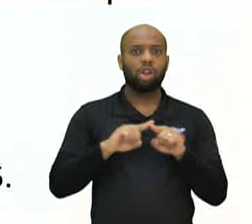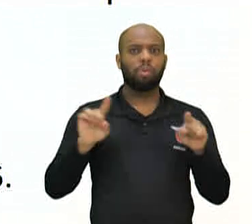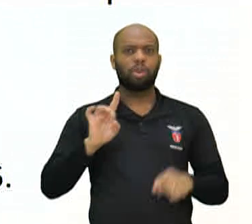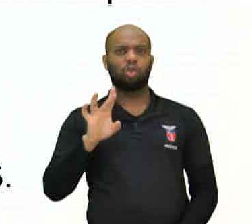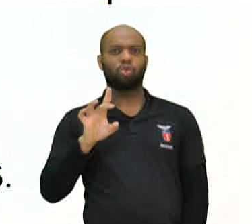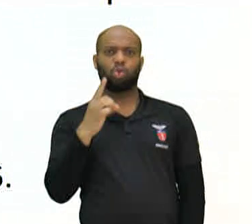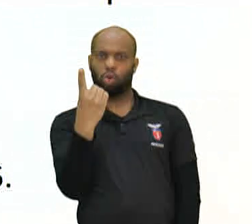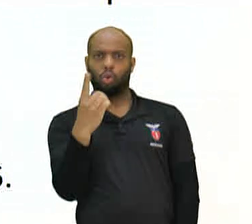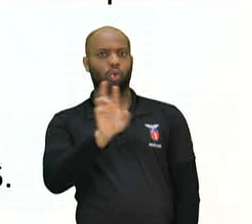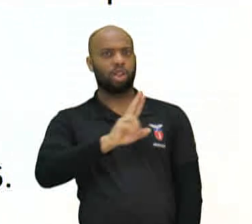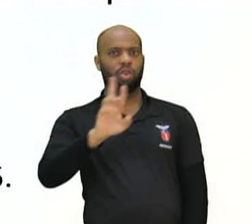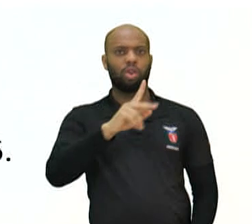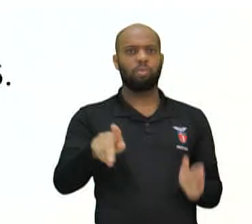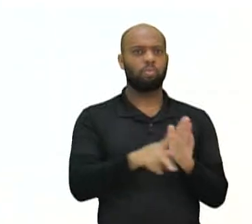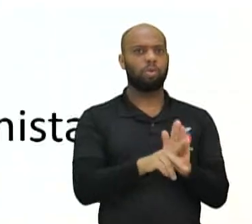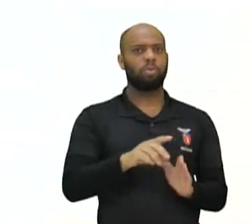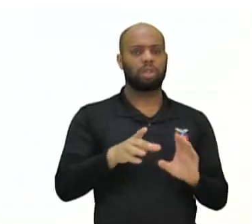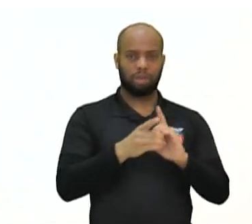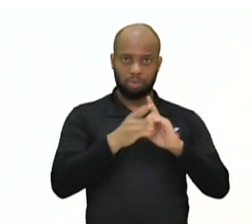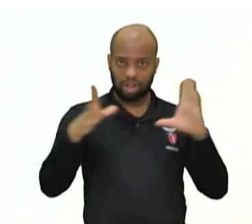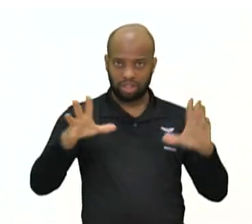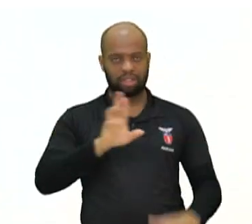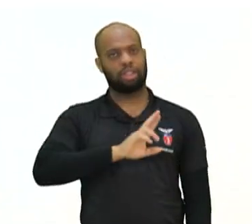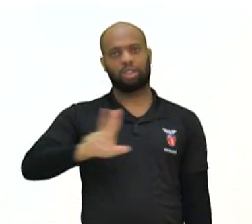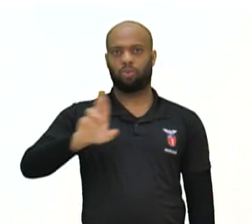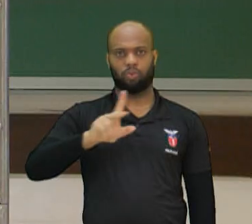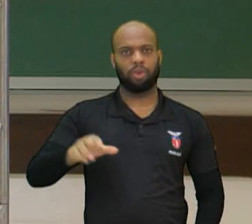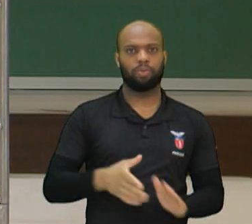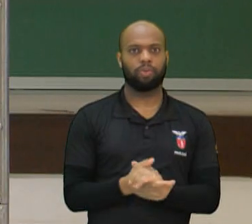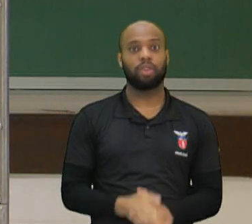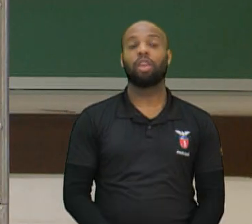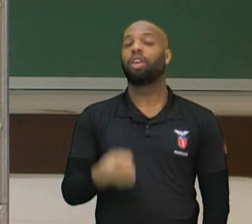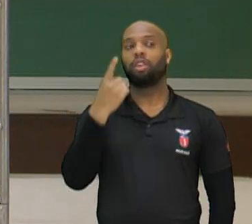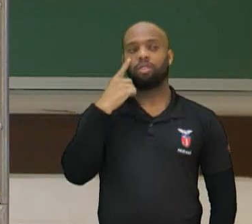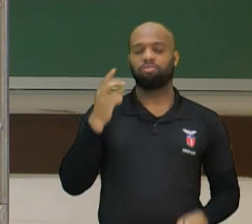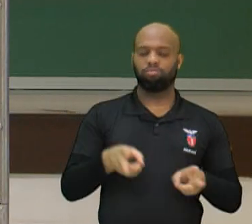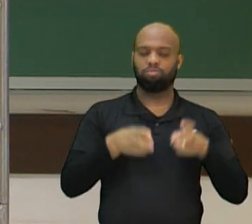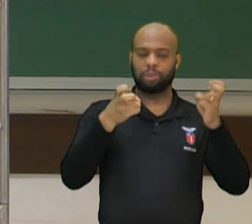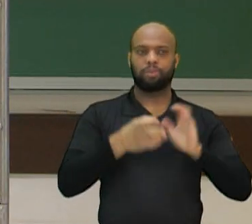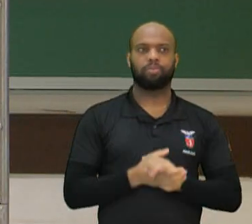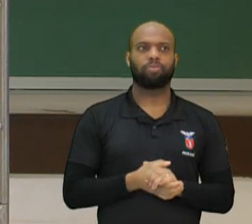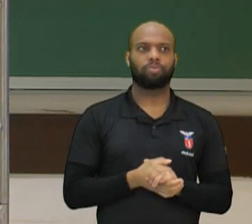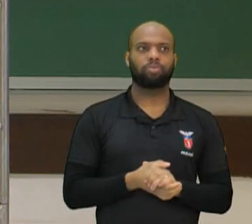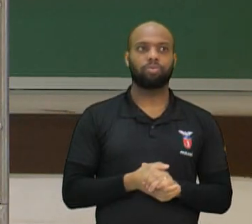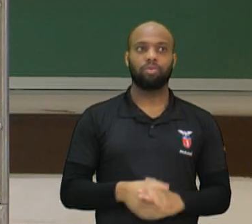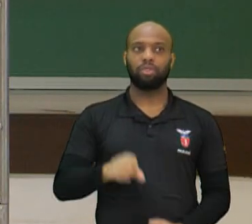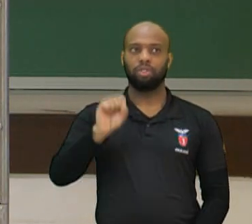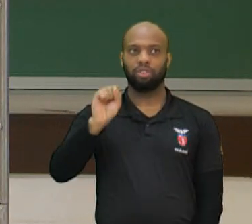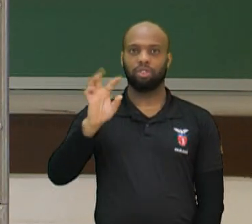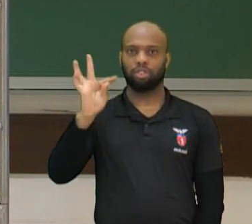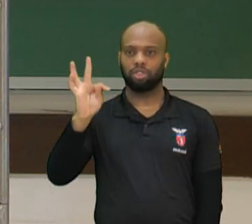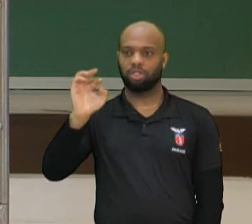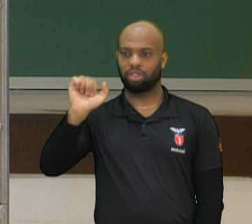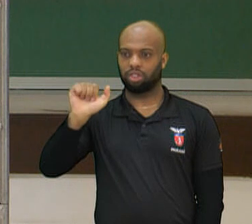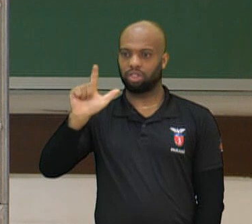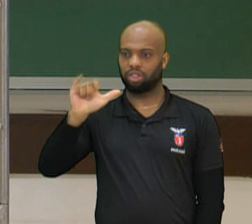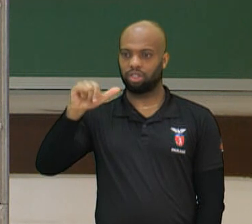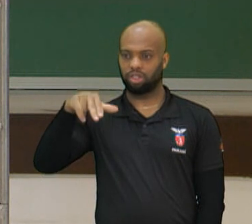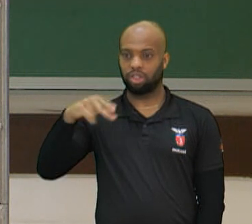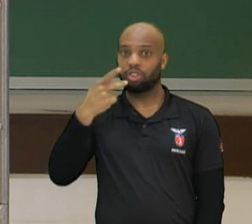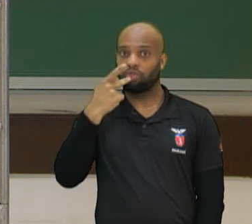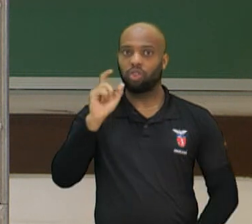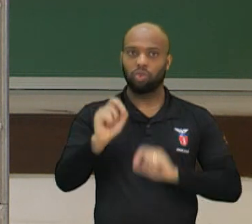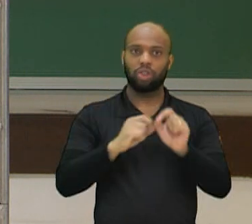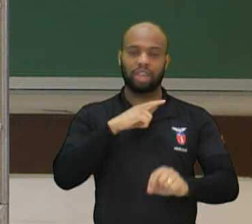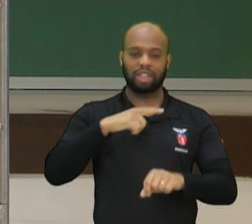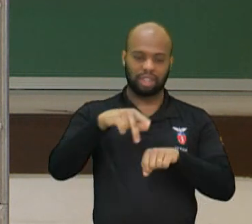Tchecoslováquia, não há verdadeira democracia." Percebam, Stalin fala em cerco